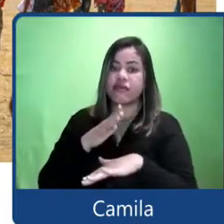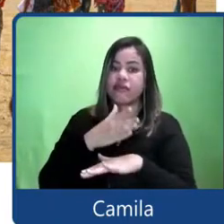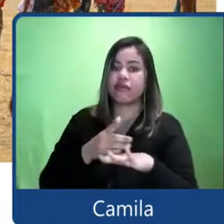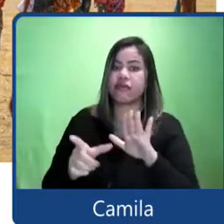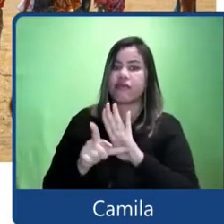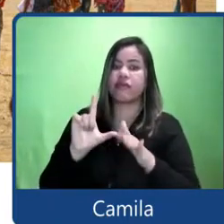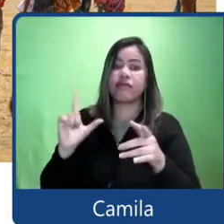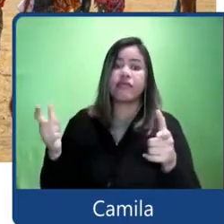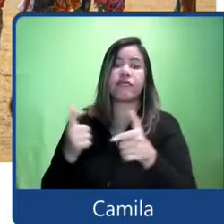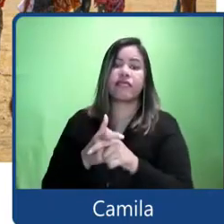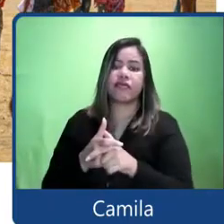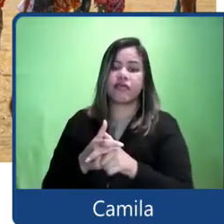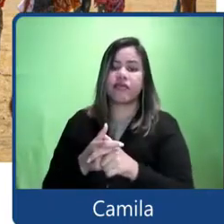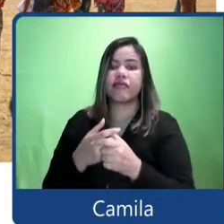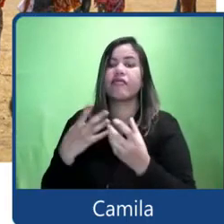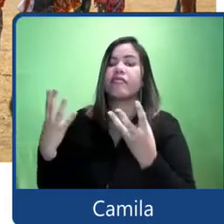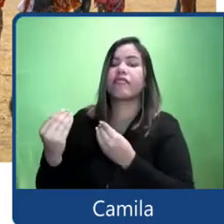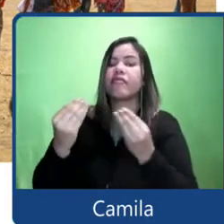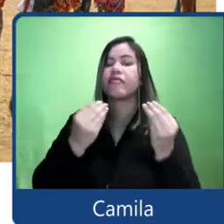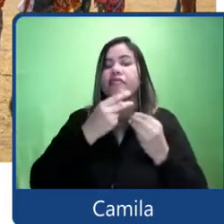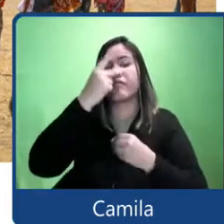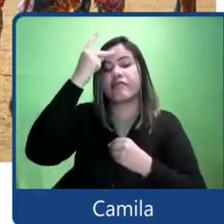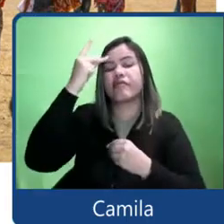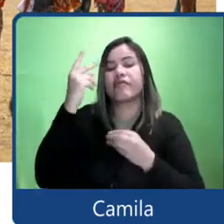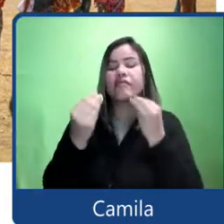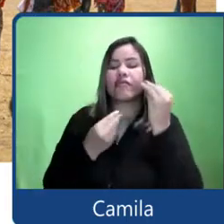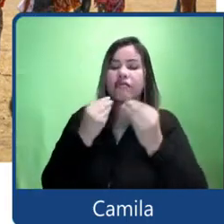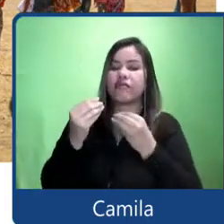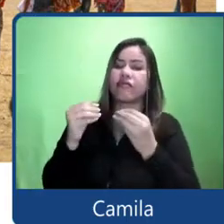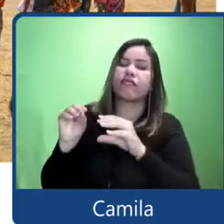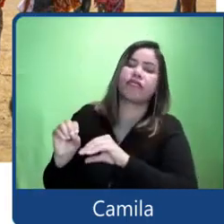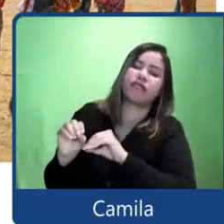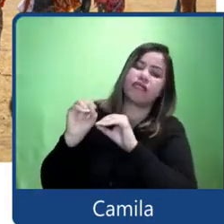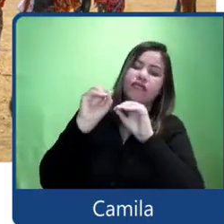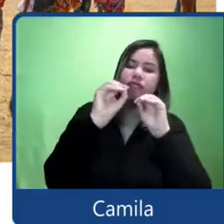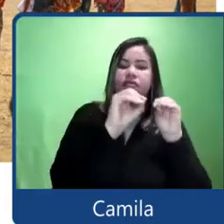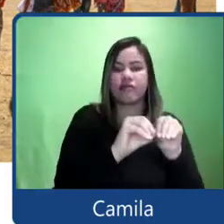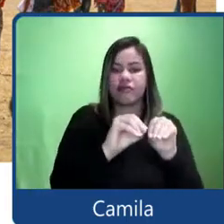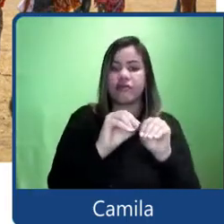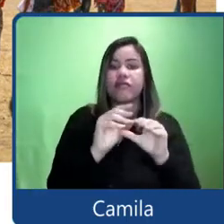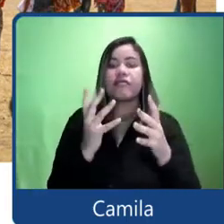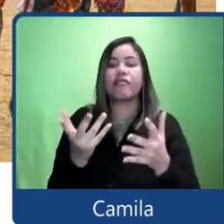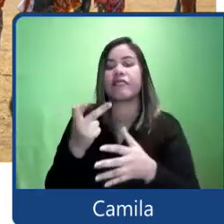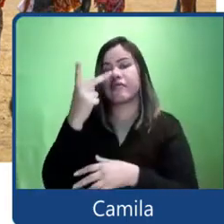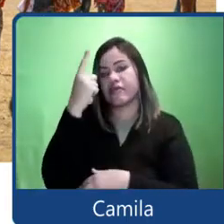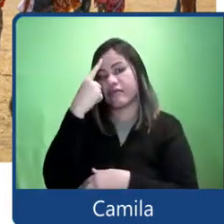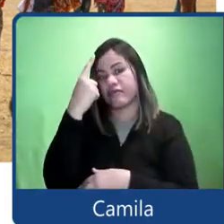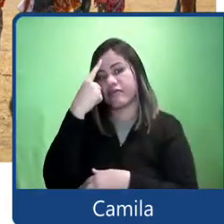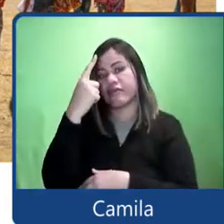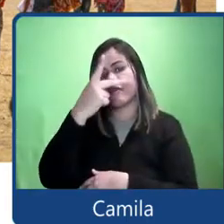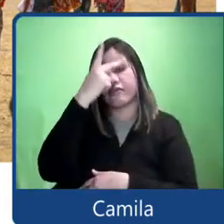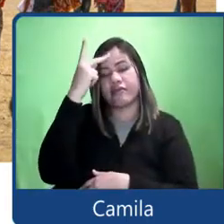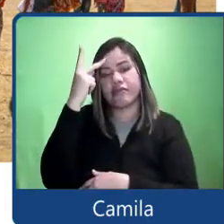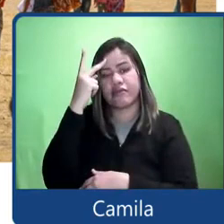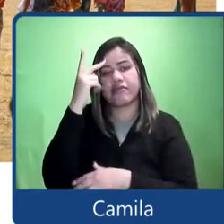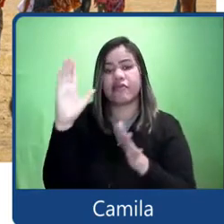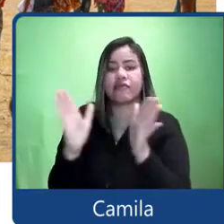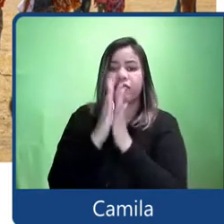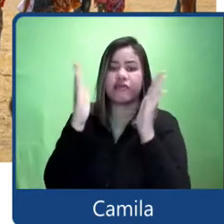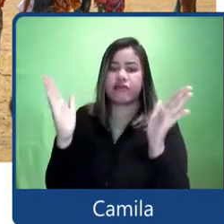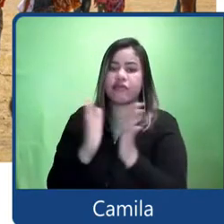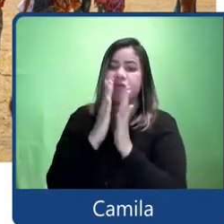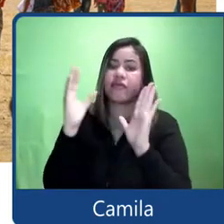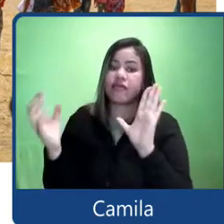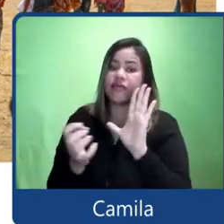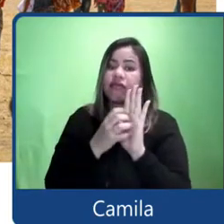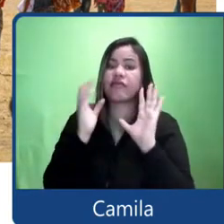as pessoas são obrigadas a migrar, né, e os pobres já são e vão ser, né, sempre os mais afetados, e o